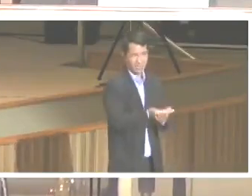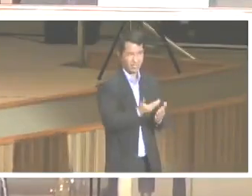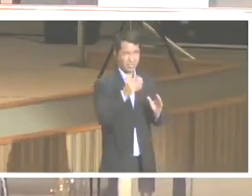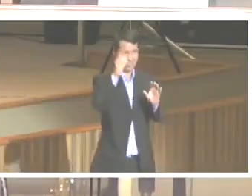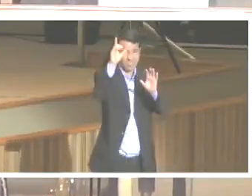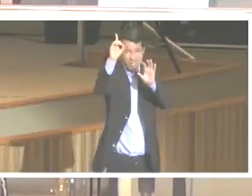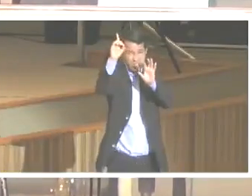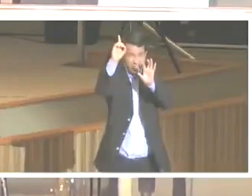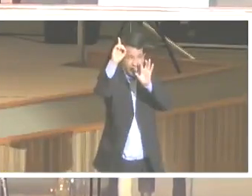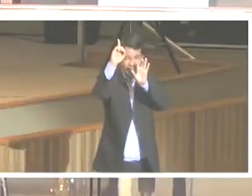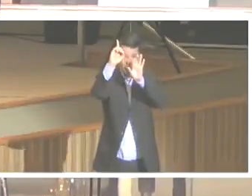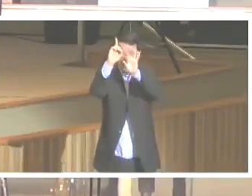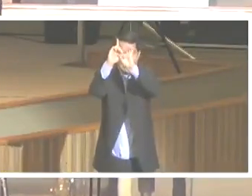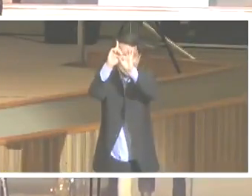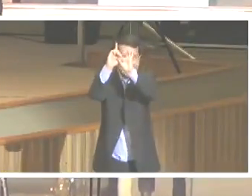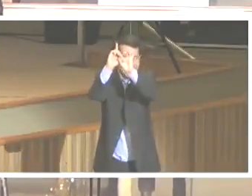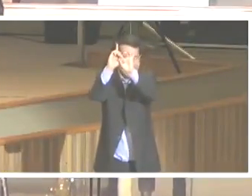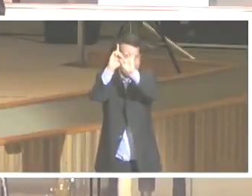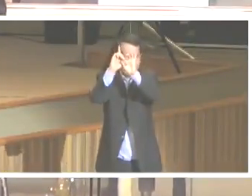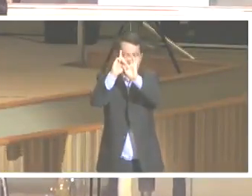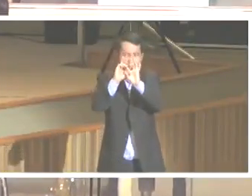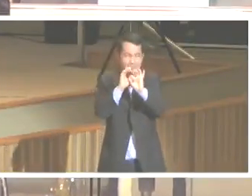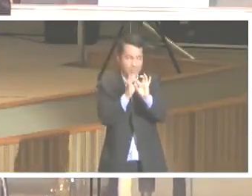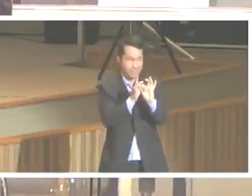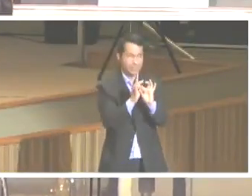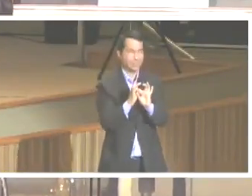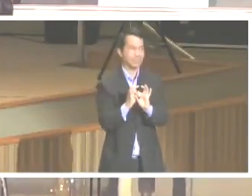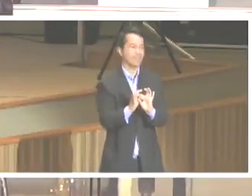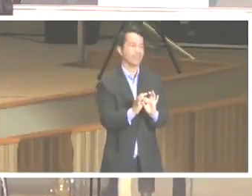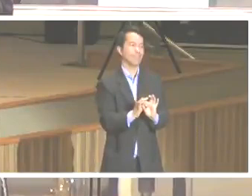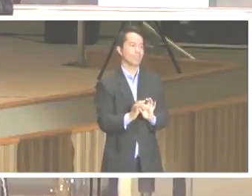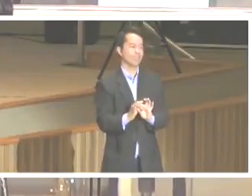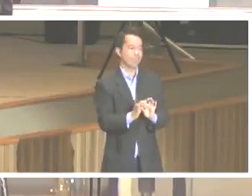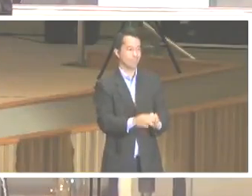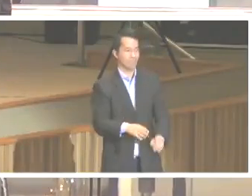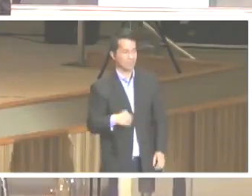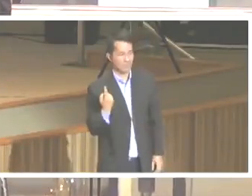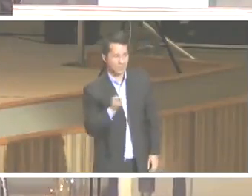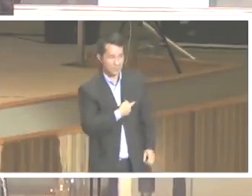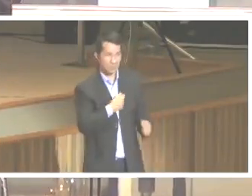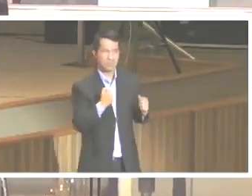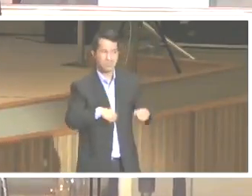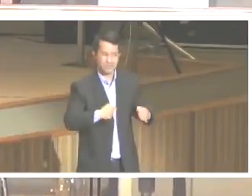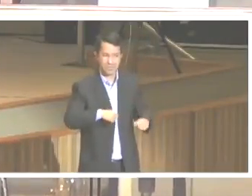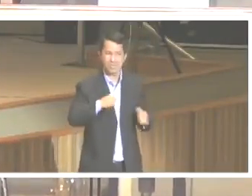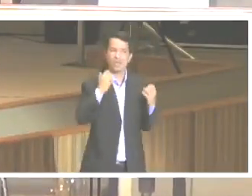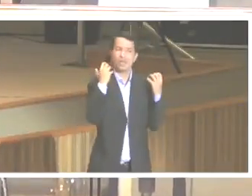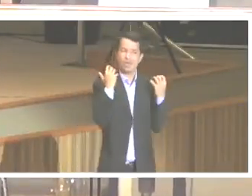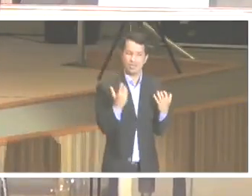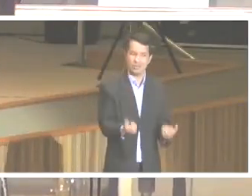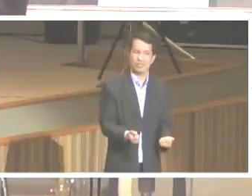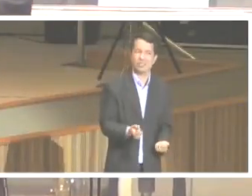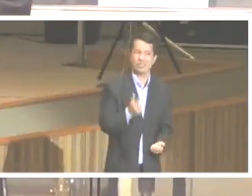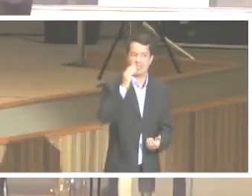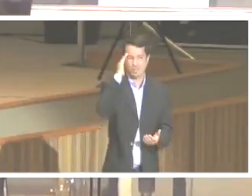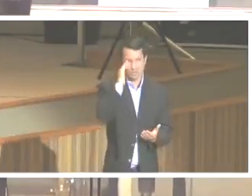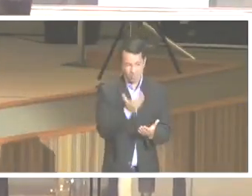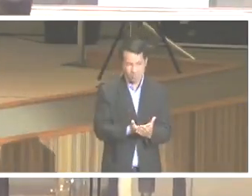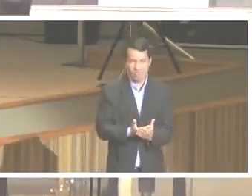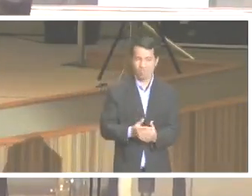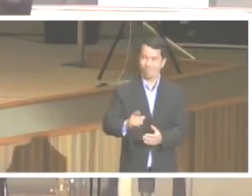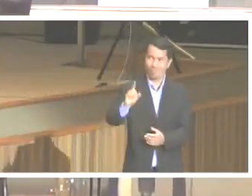projectos dos seus aos dos seus planos e confiar que